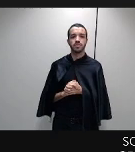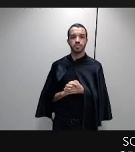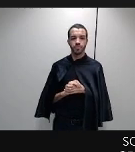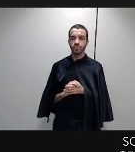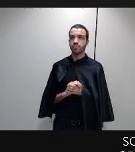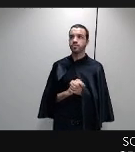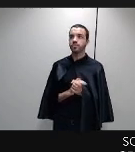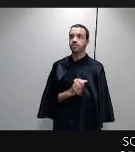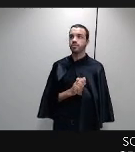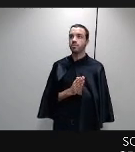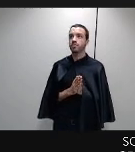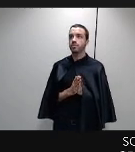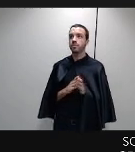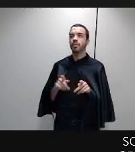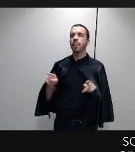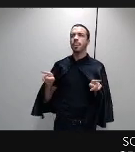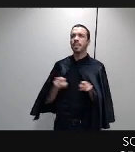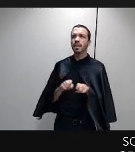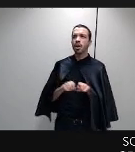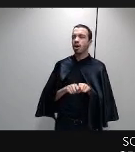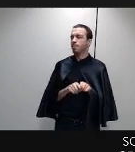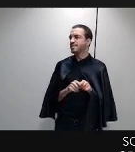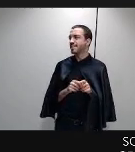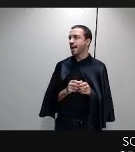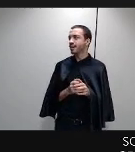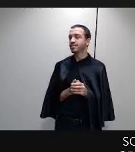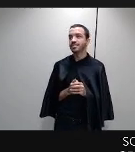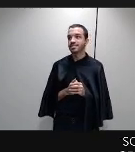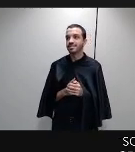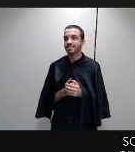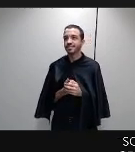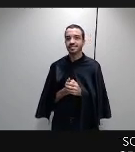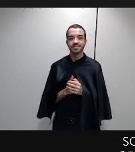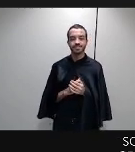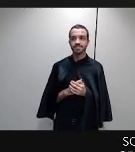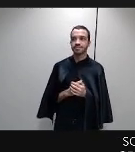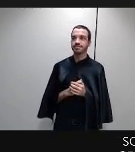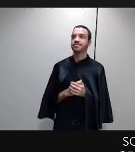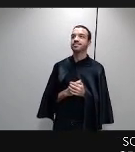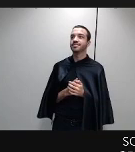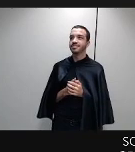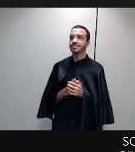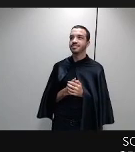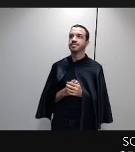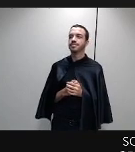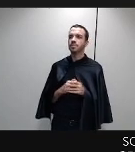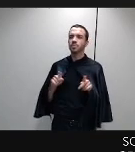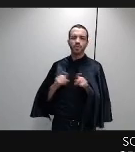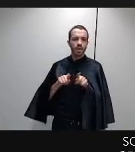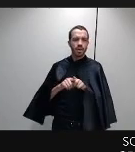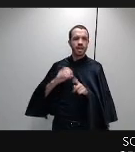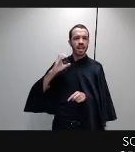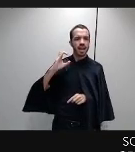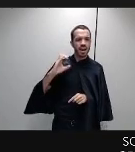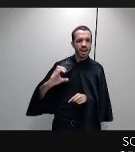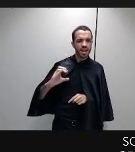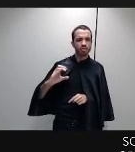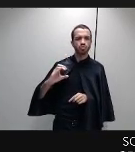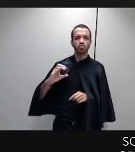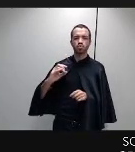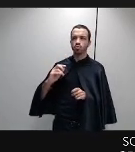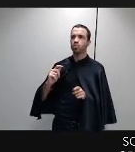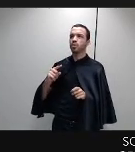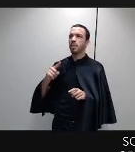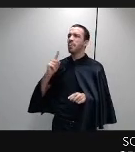uma vez que obstar a coexistência da ação de execução e habilitação de crédito no juízo woofer